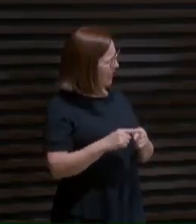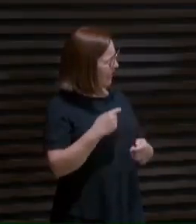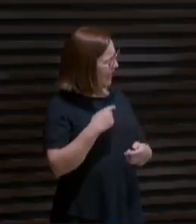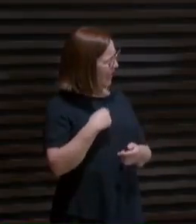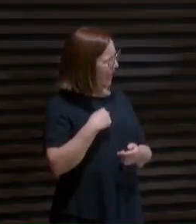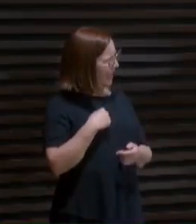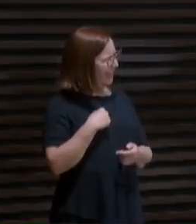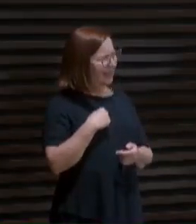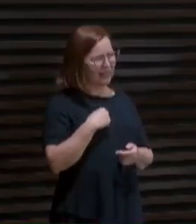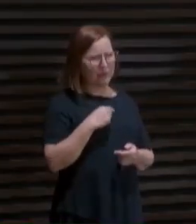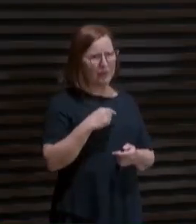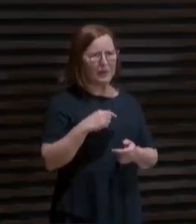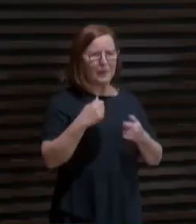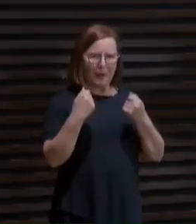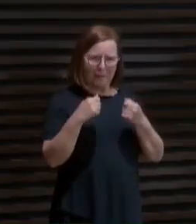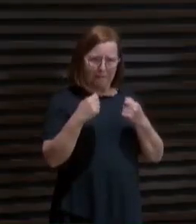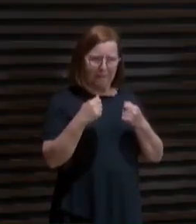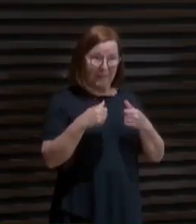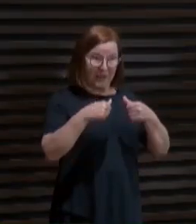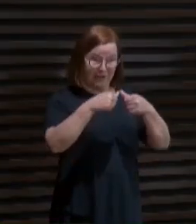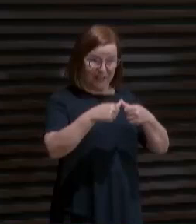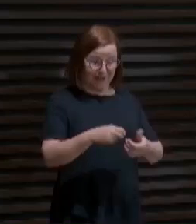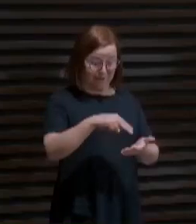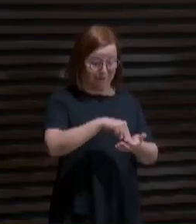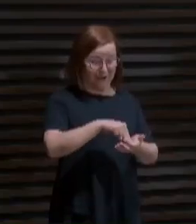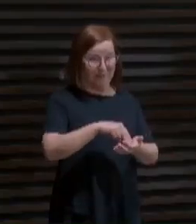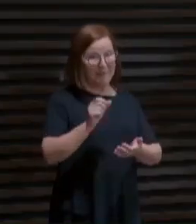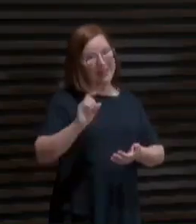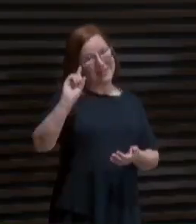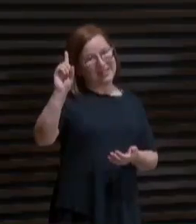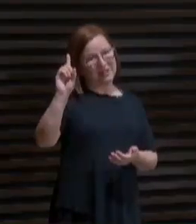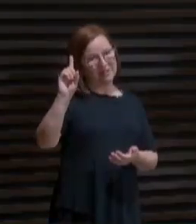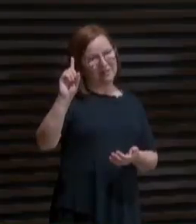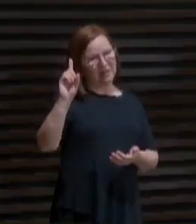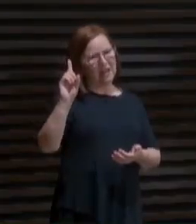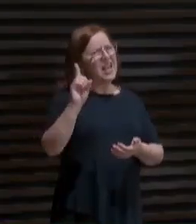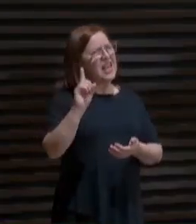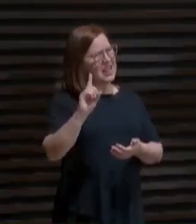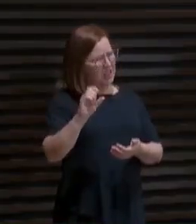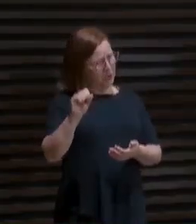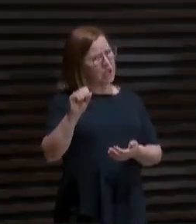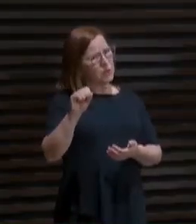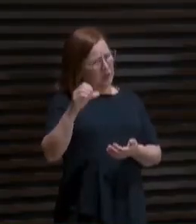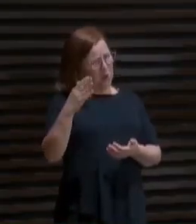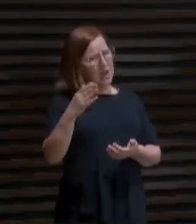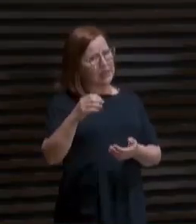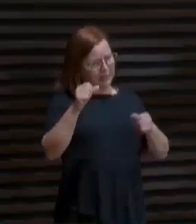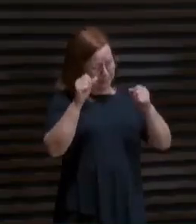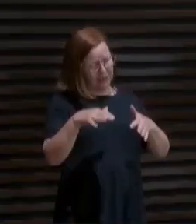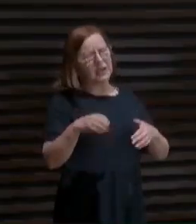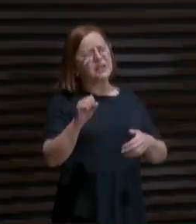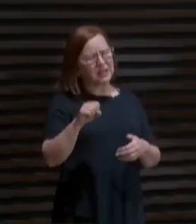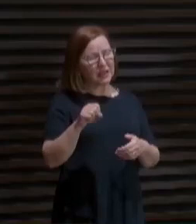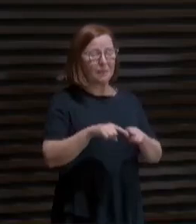Eu tenho que ficar com a palavra de Deus, não com as coisas. Não que não aconteça, acontece. Mas